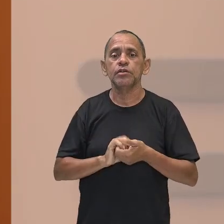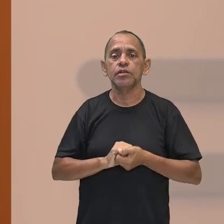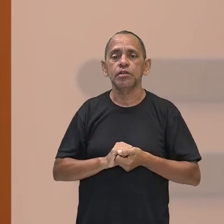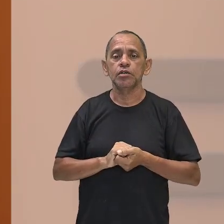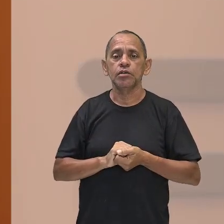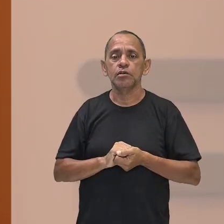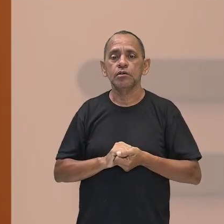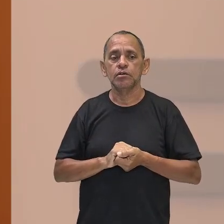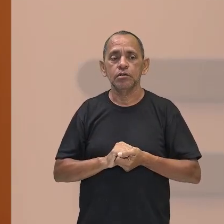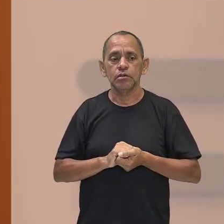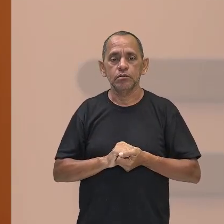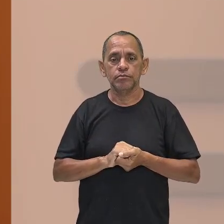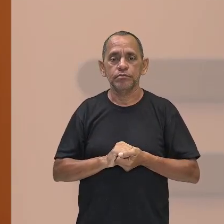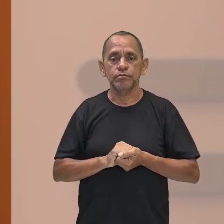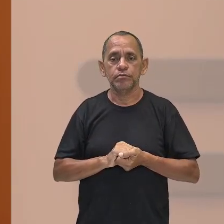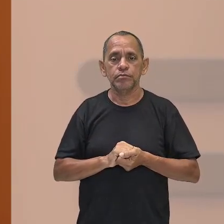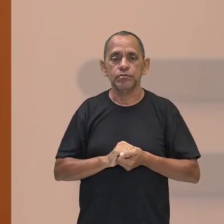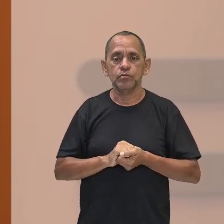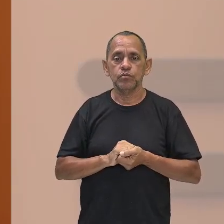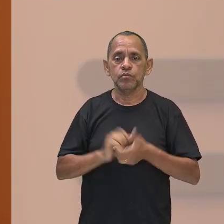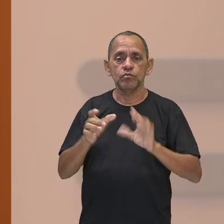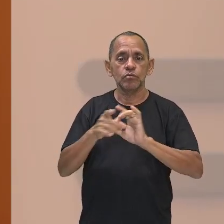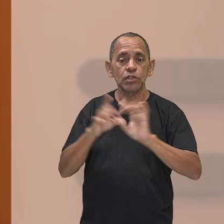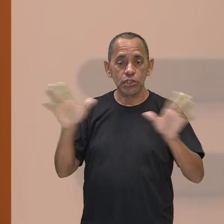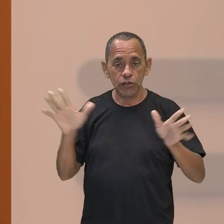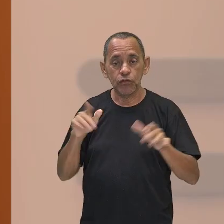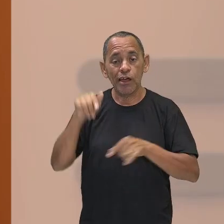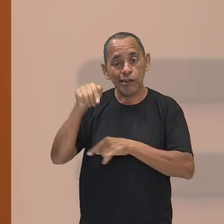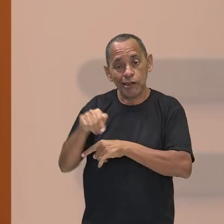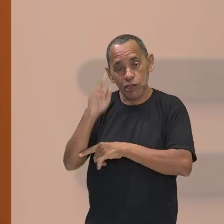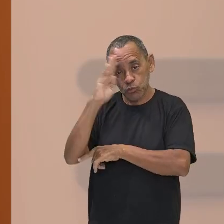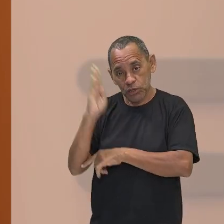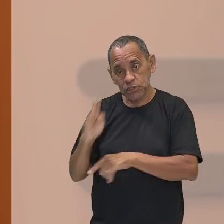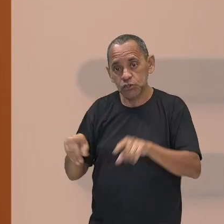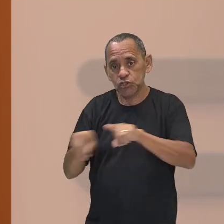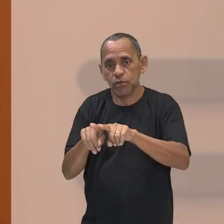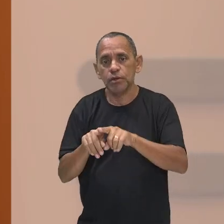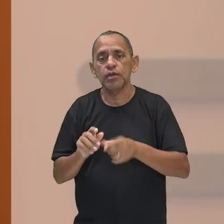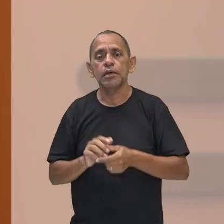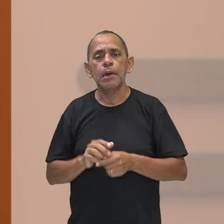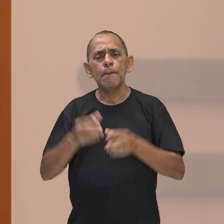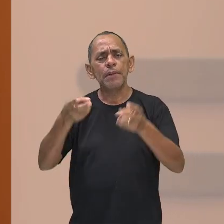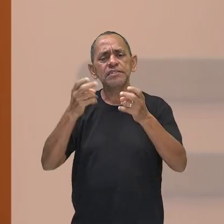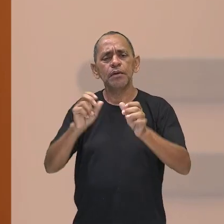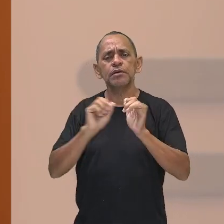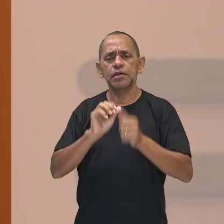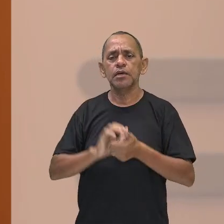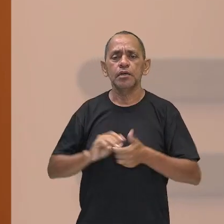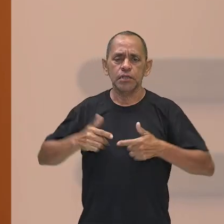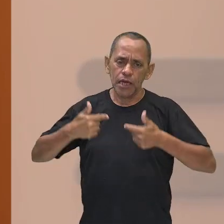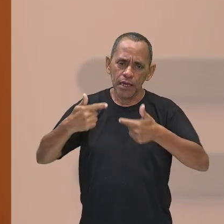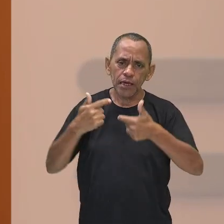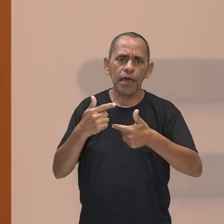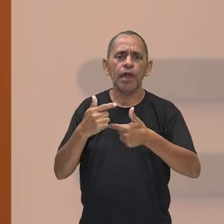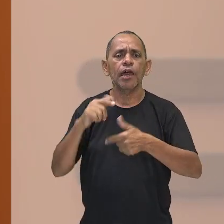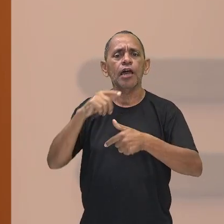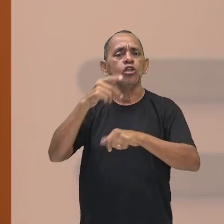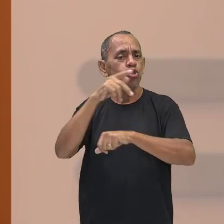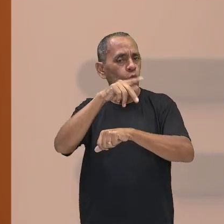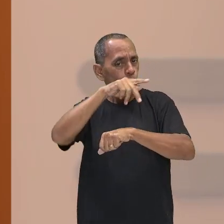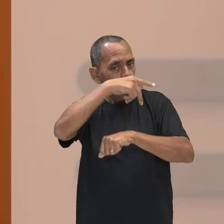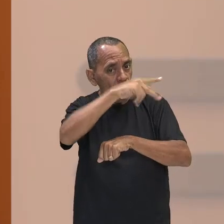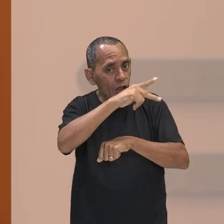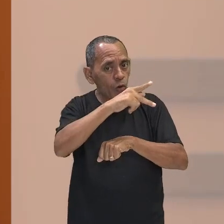escravidão no Brasil, da escravatura aqui no Brasil. Então a gente vê que a Guerra do Paraguai ela foi um fato histórico, um